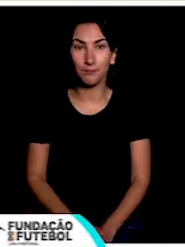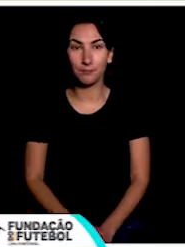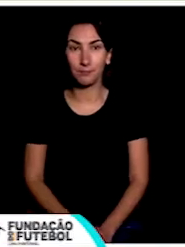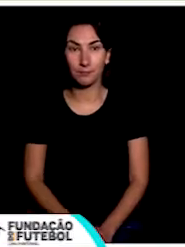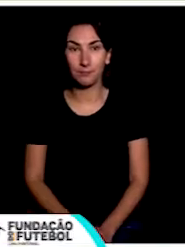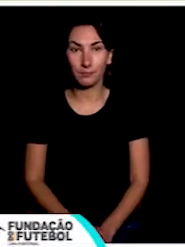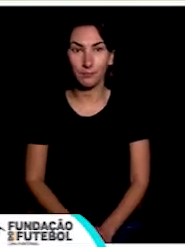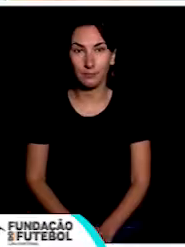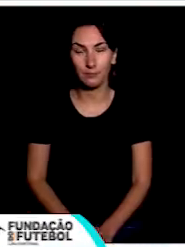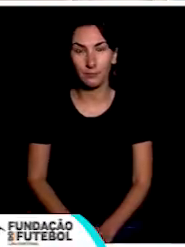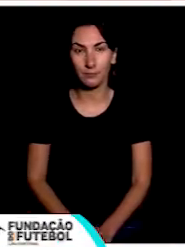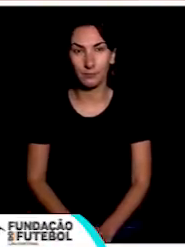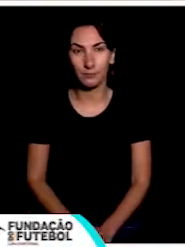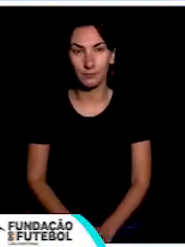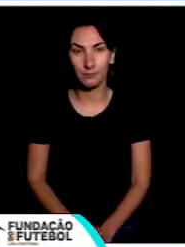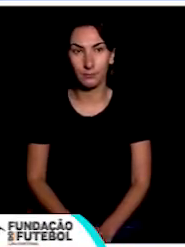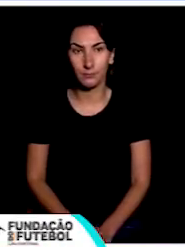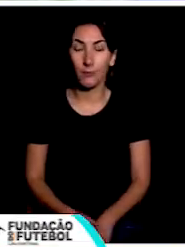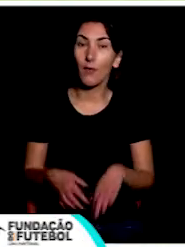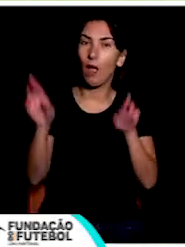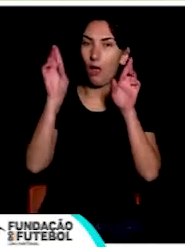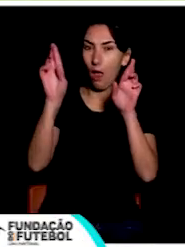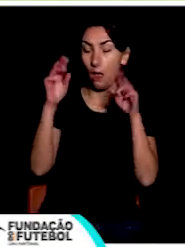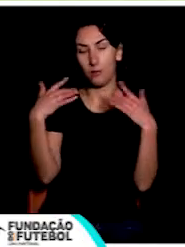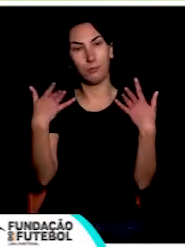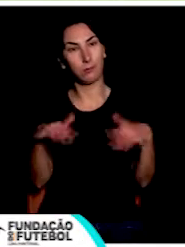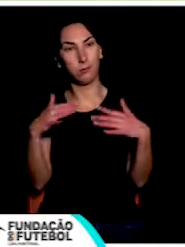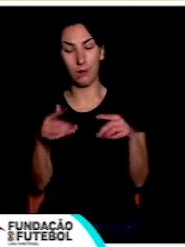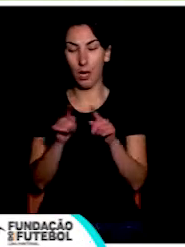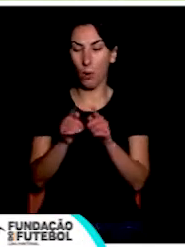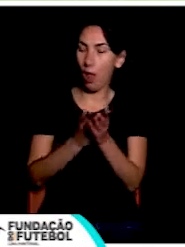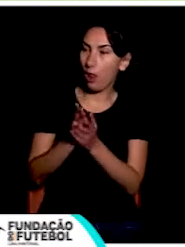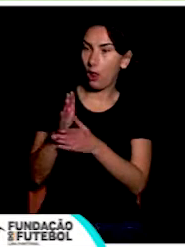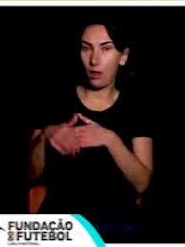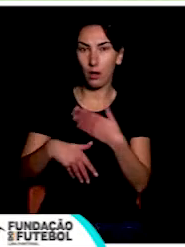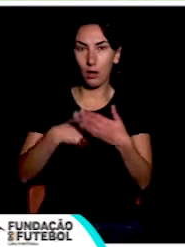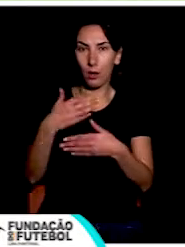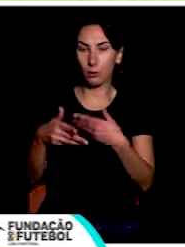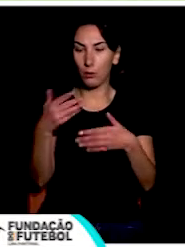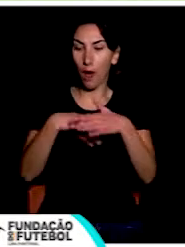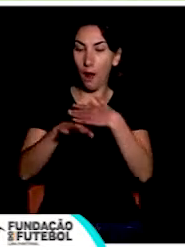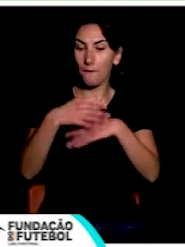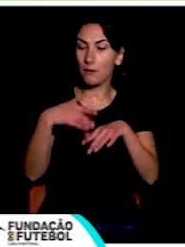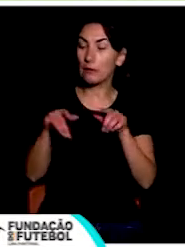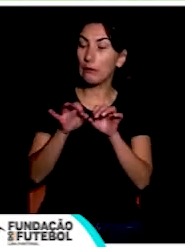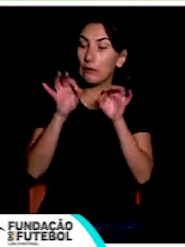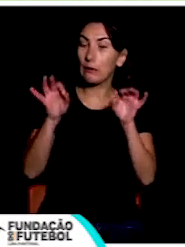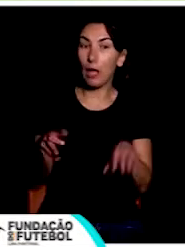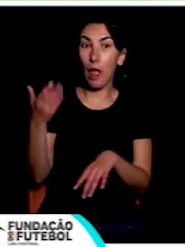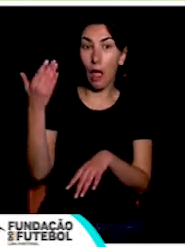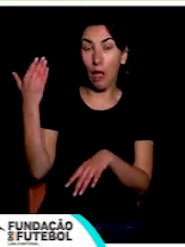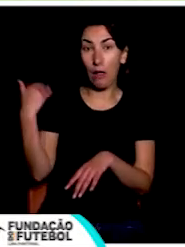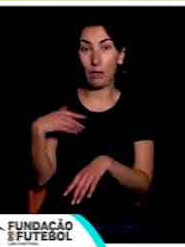com a conquista de mais uma vitória no campeonato. A expectativa é grande, é de continuar fazendo o que a gente vem